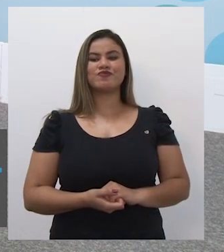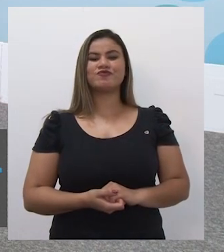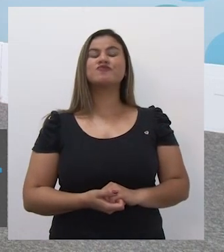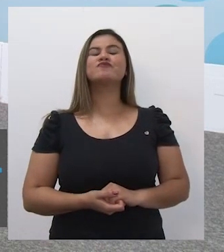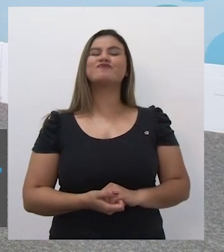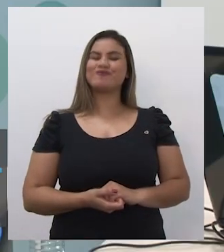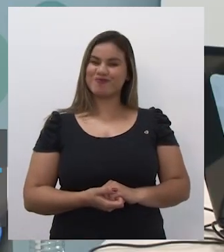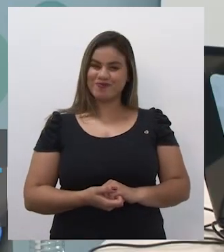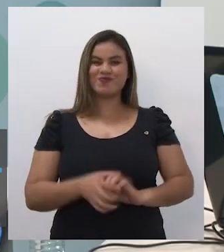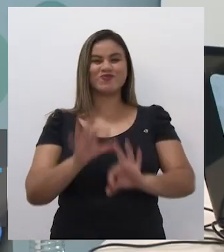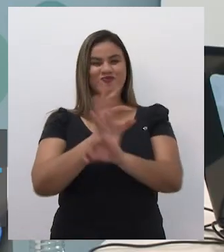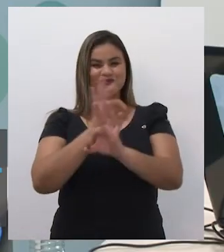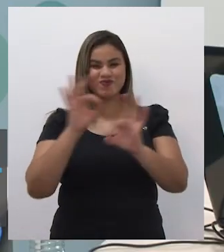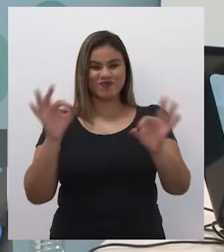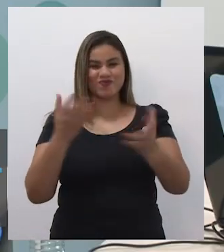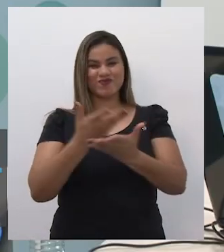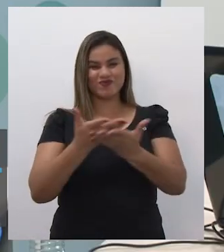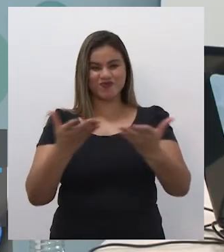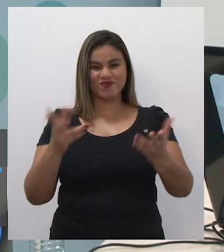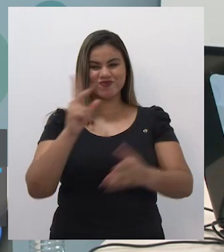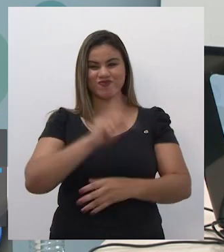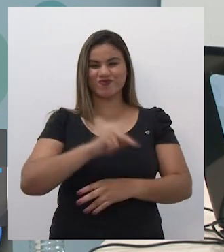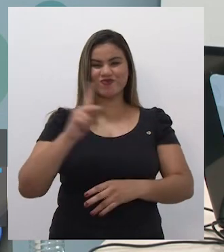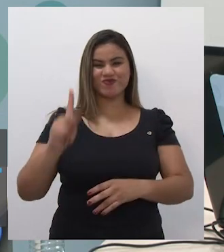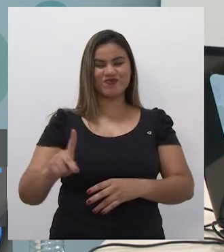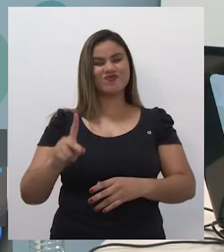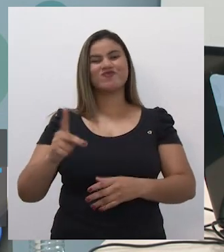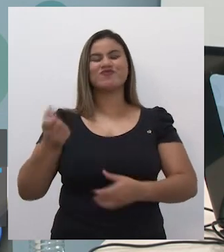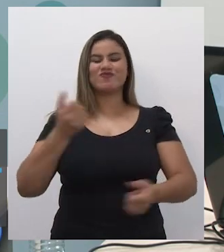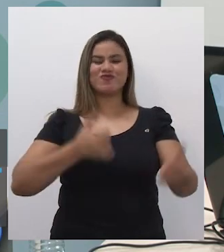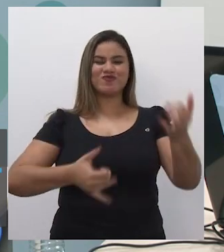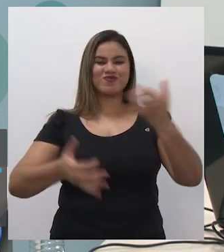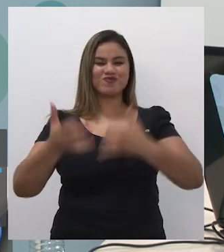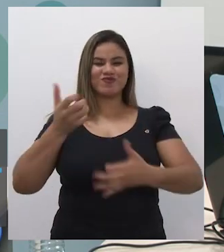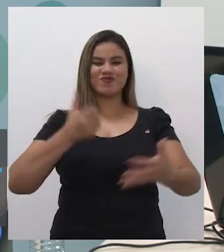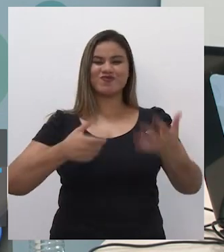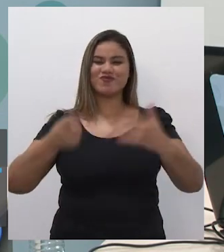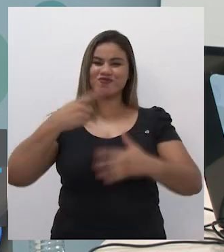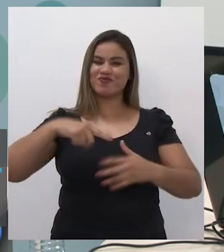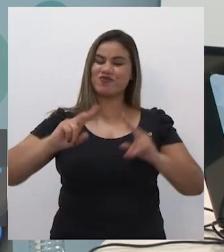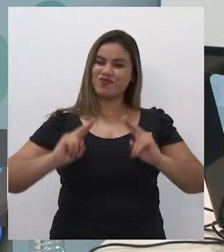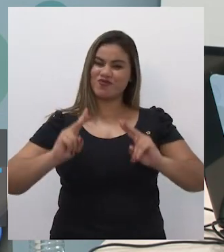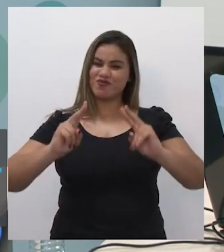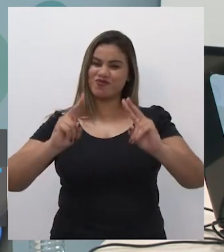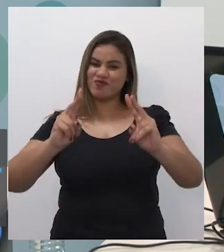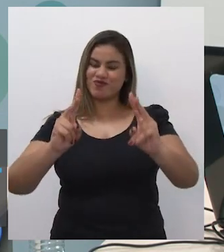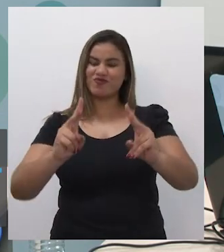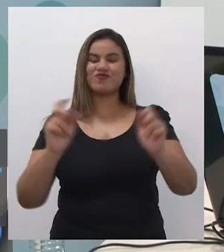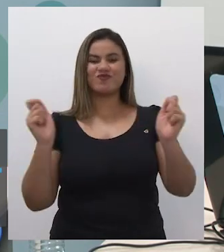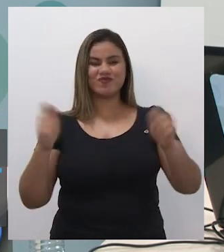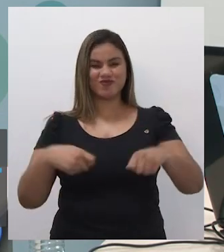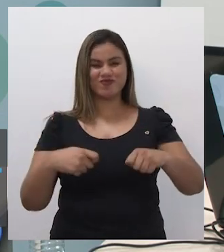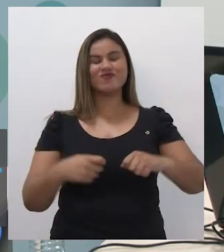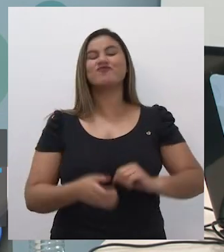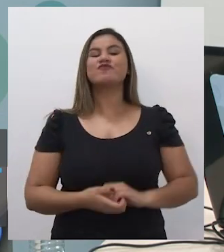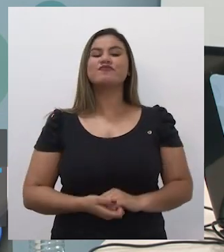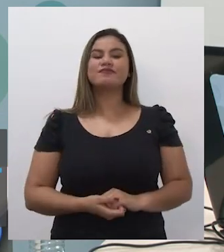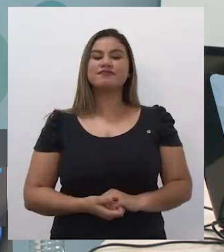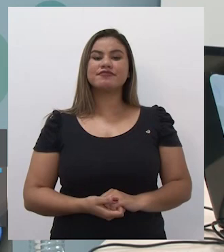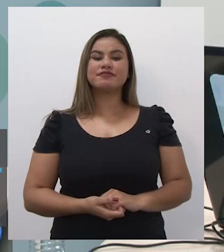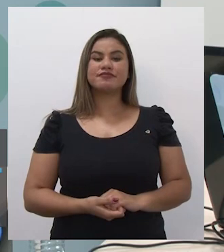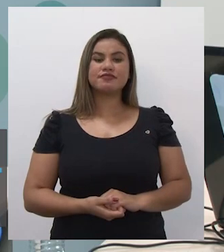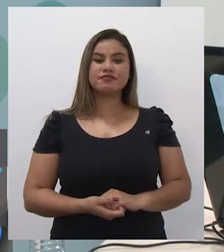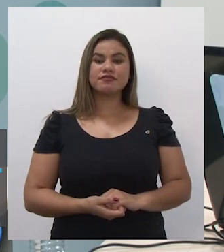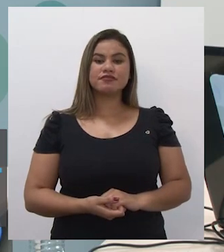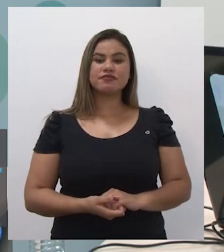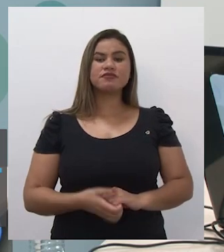excelentes participações dos professores, dando um gancho maravilhoso para a gente continuar aqui a nossa jornada formativa. Agora